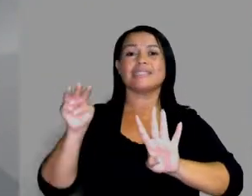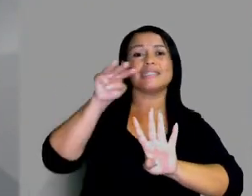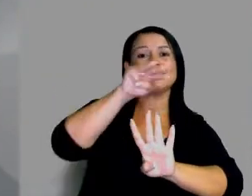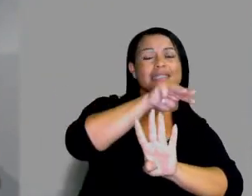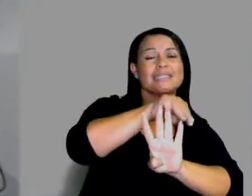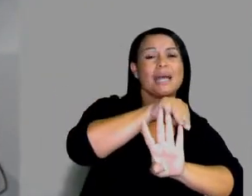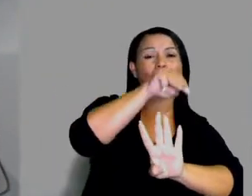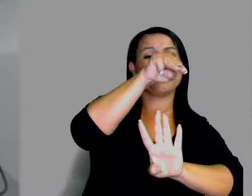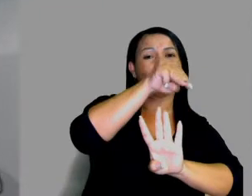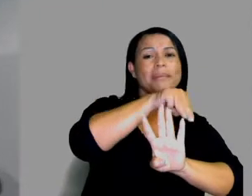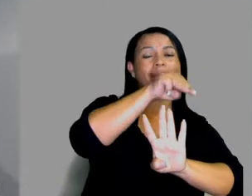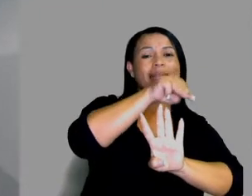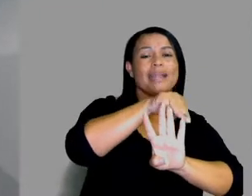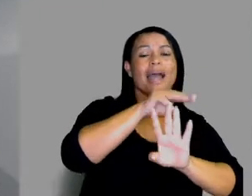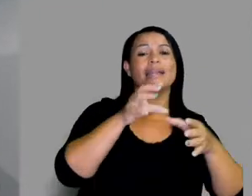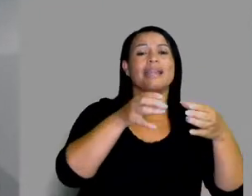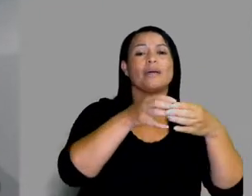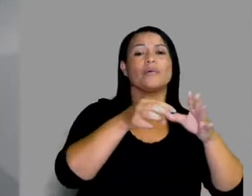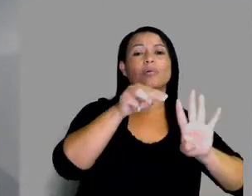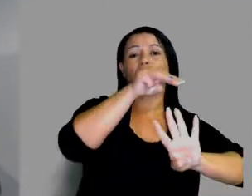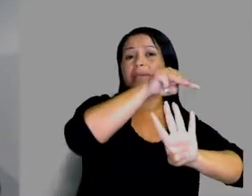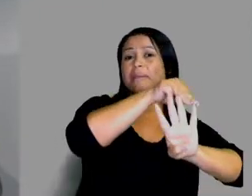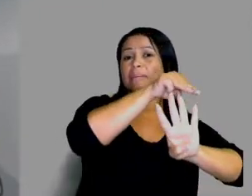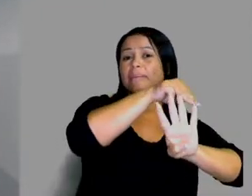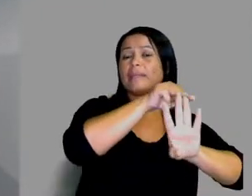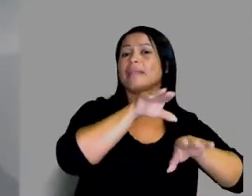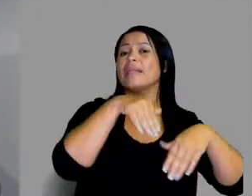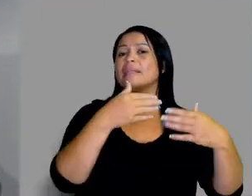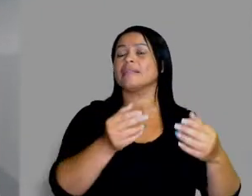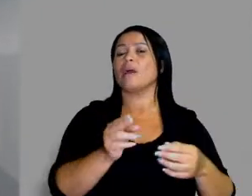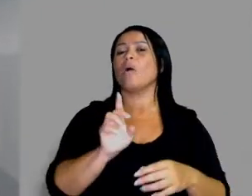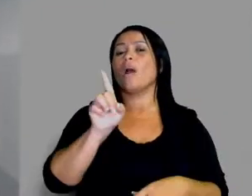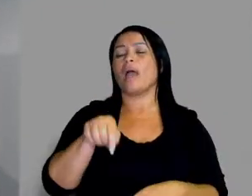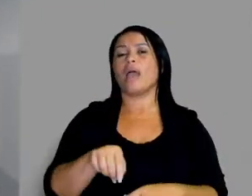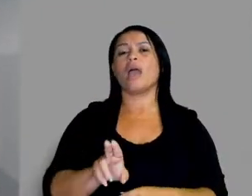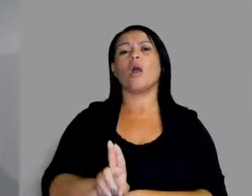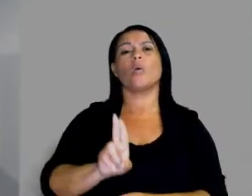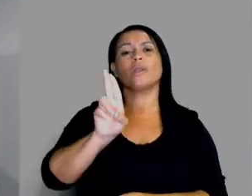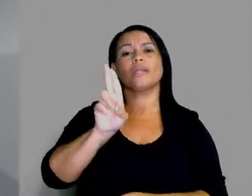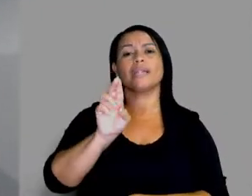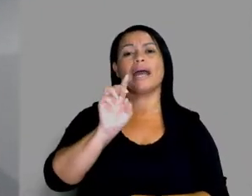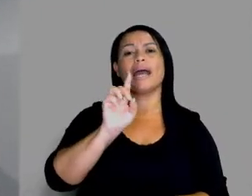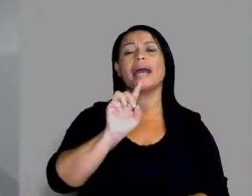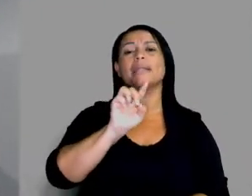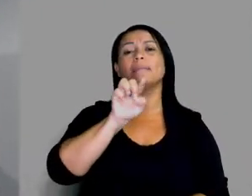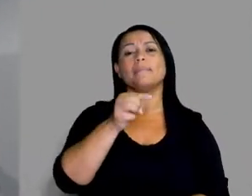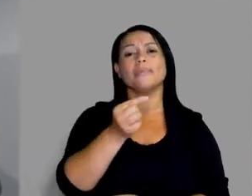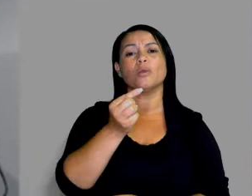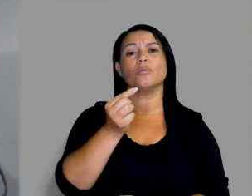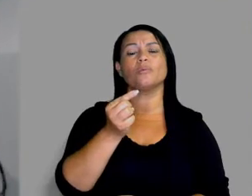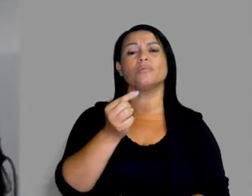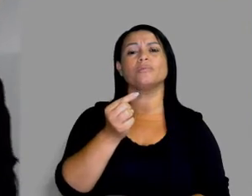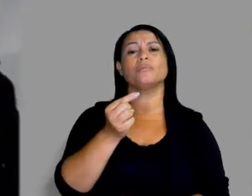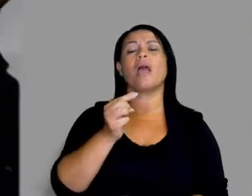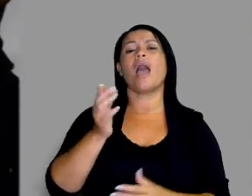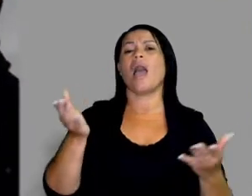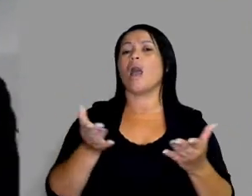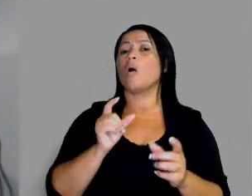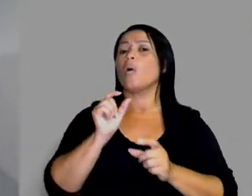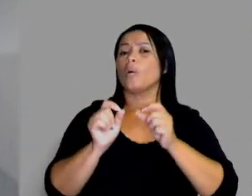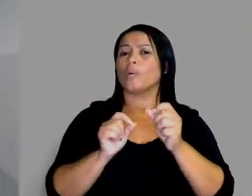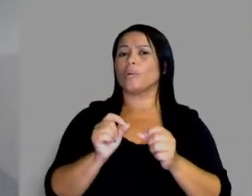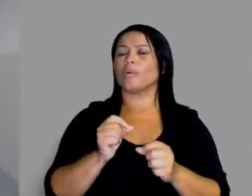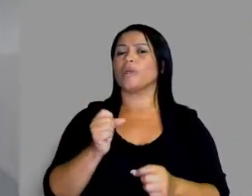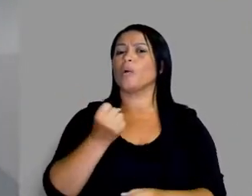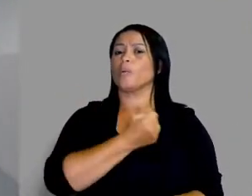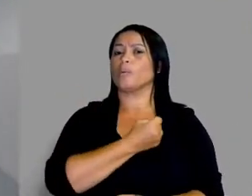milhar, classificado na classe de milhar. Então, unidade 1000, ok? E